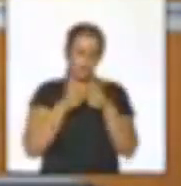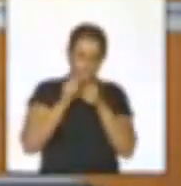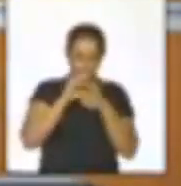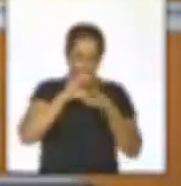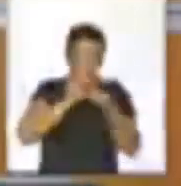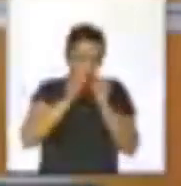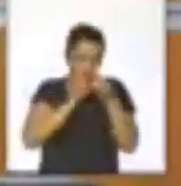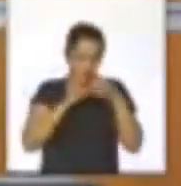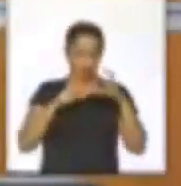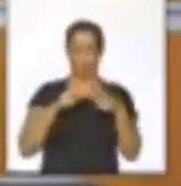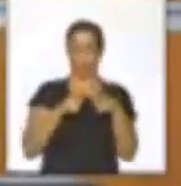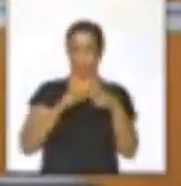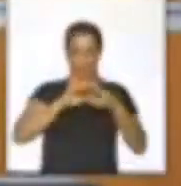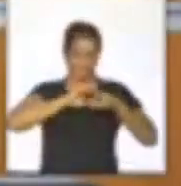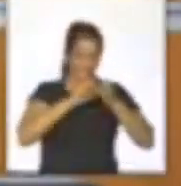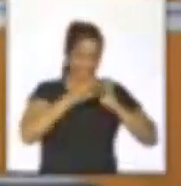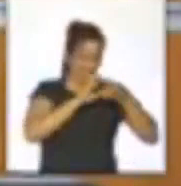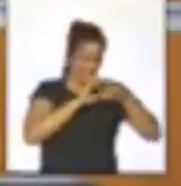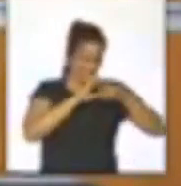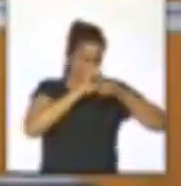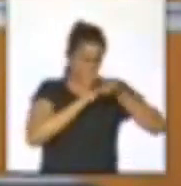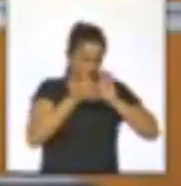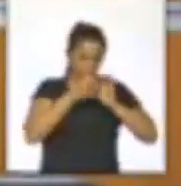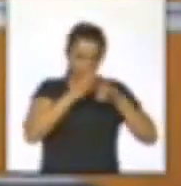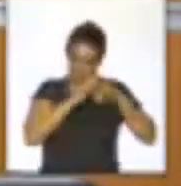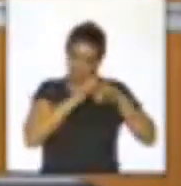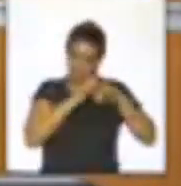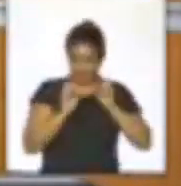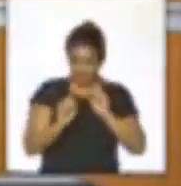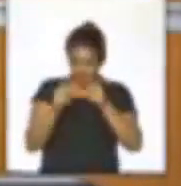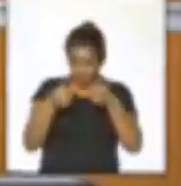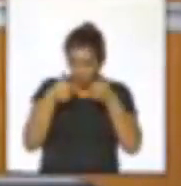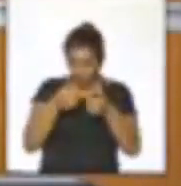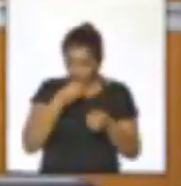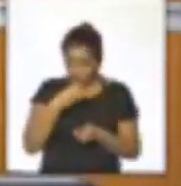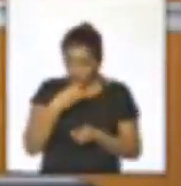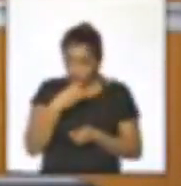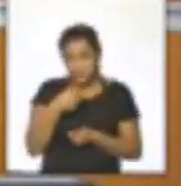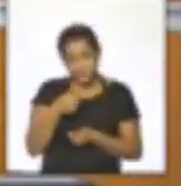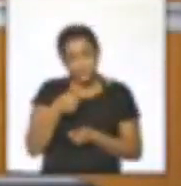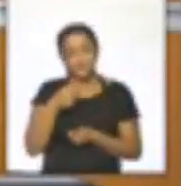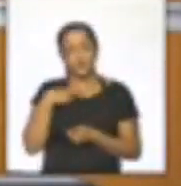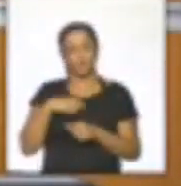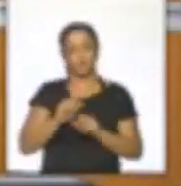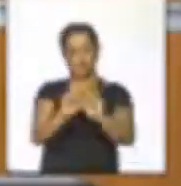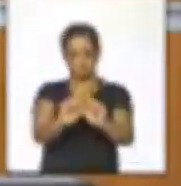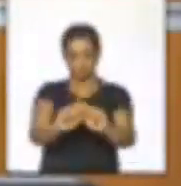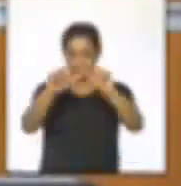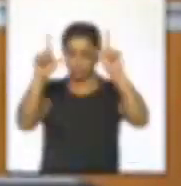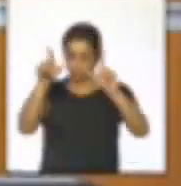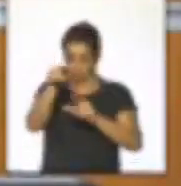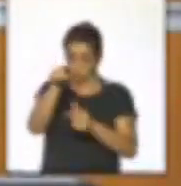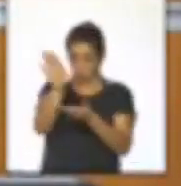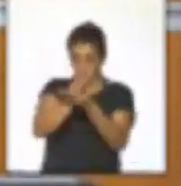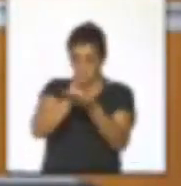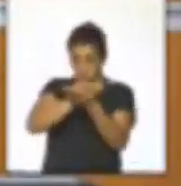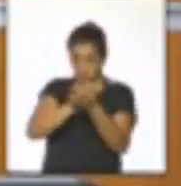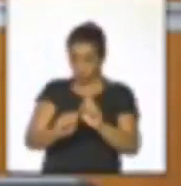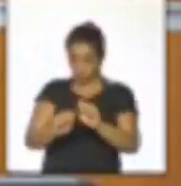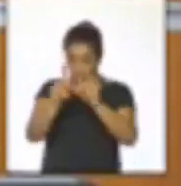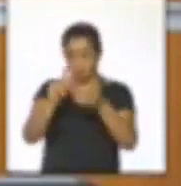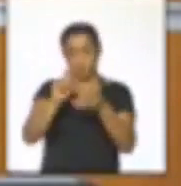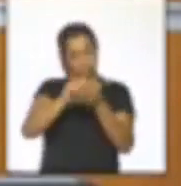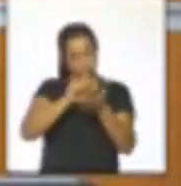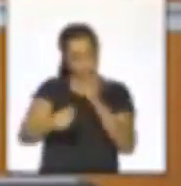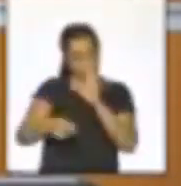Eu vou montar o meu cubo mágico aqui, tá bom? Então, vamos à resolução para você copiar aí para ter no